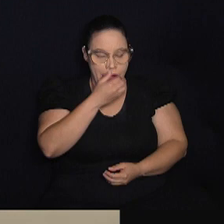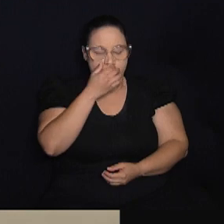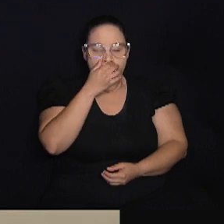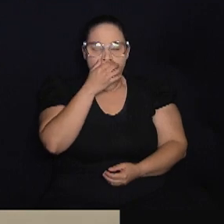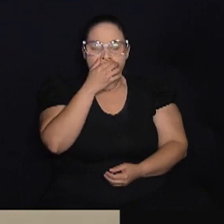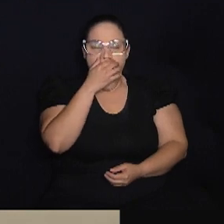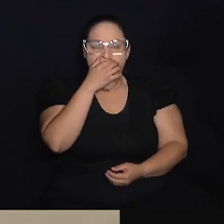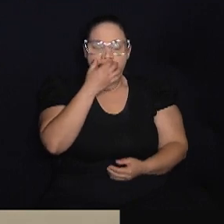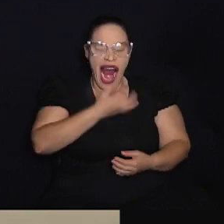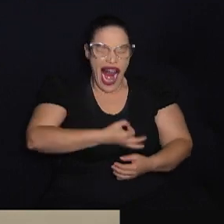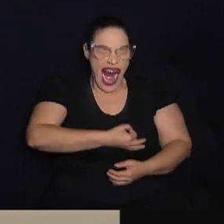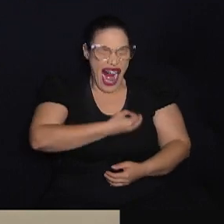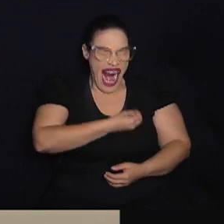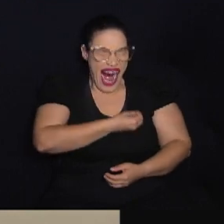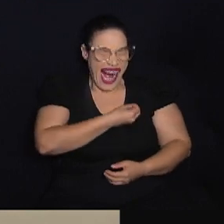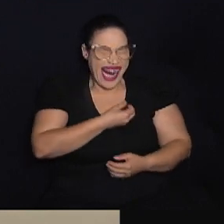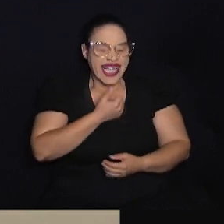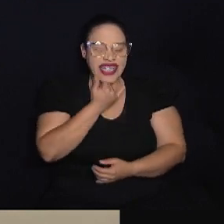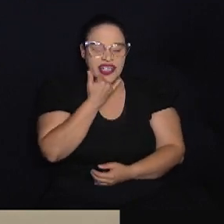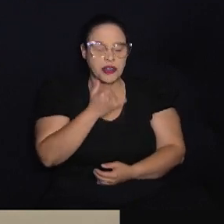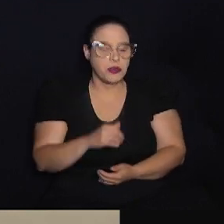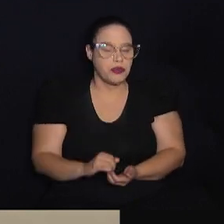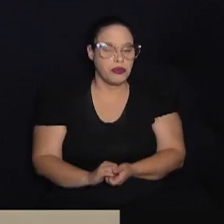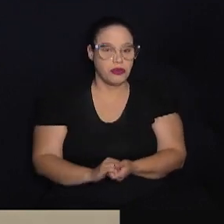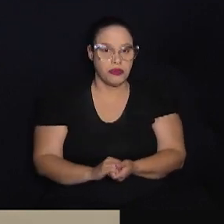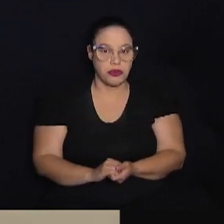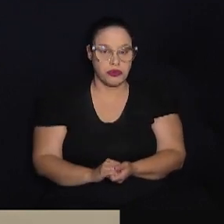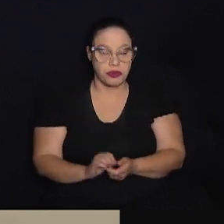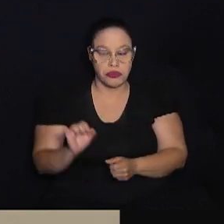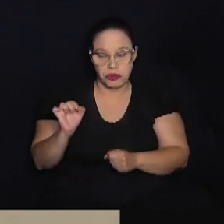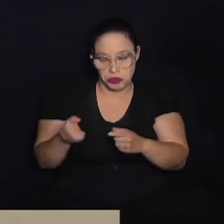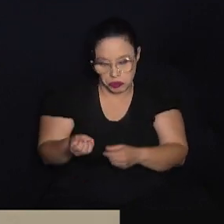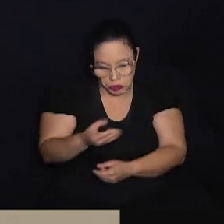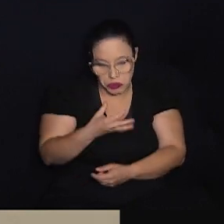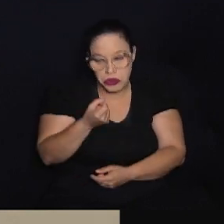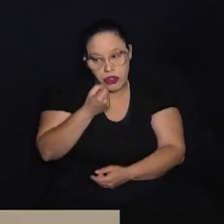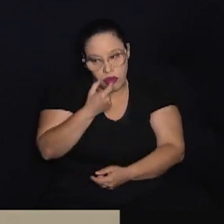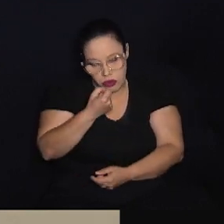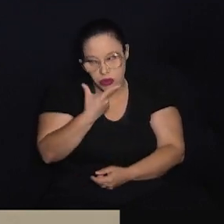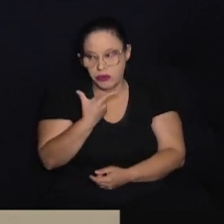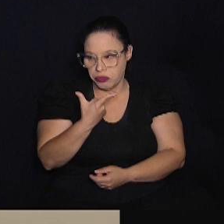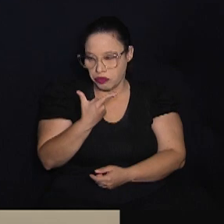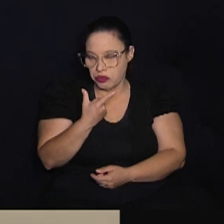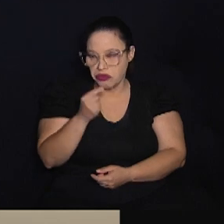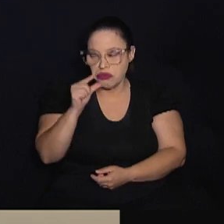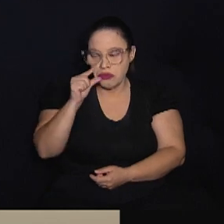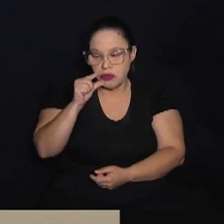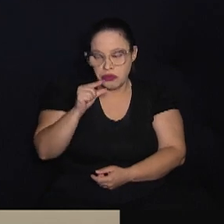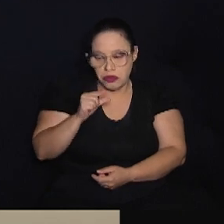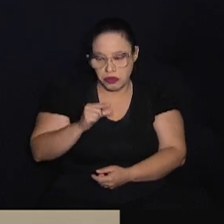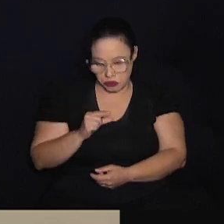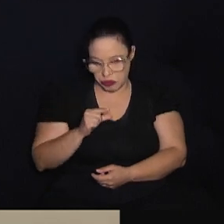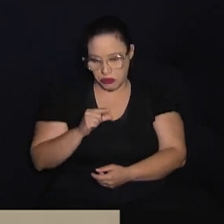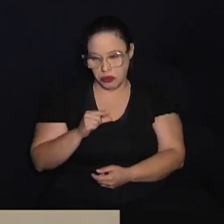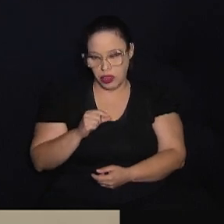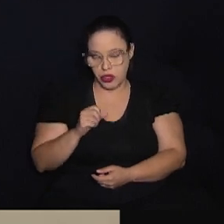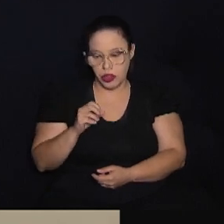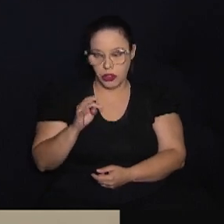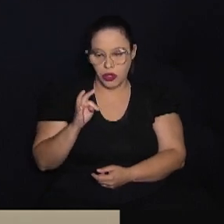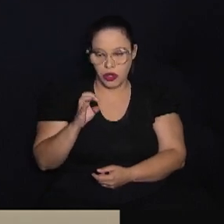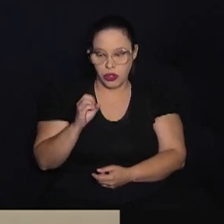seria a gente aumentar o tempo de vida do paciente com essas novas medicações, o mínimo de toxicidade